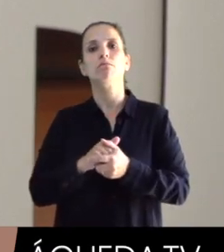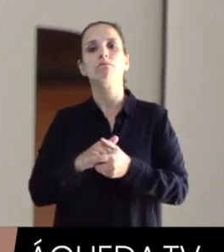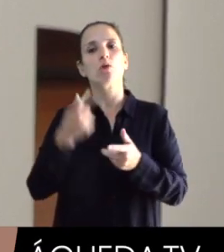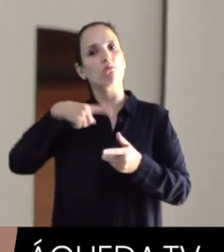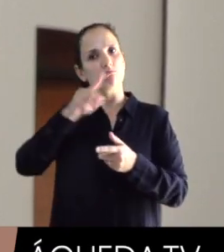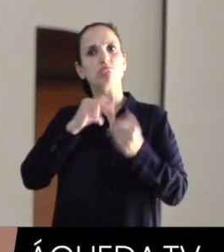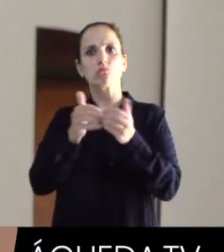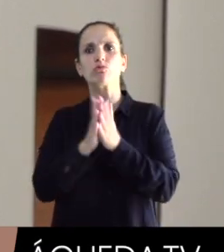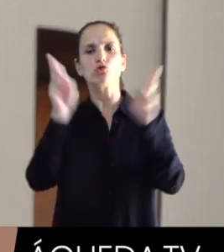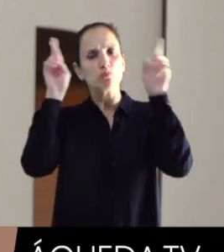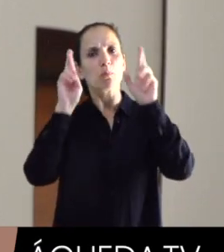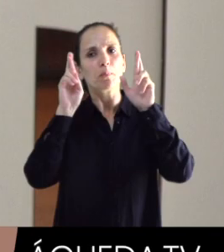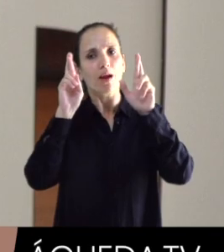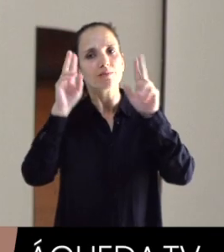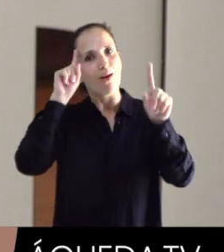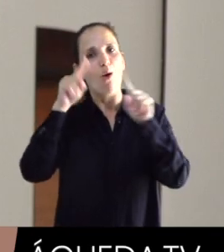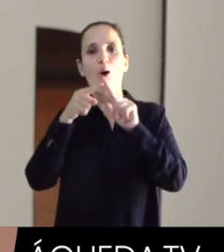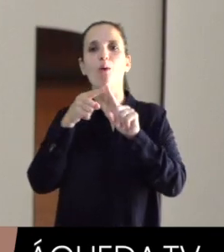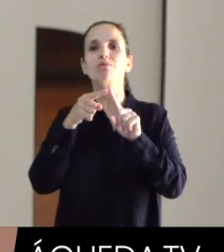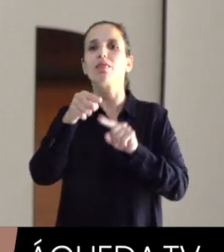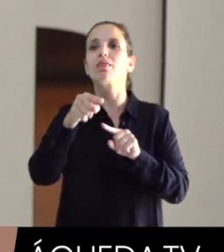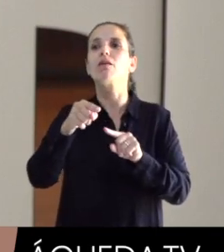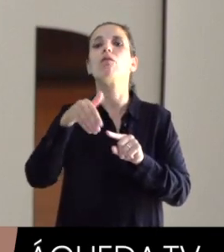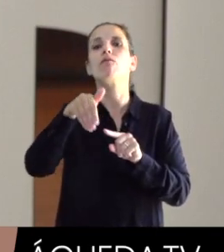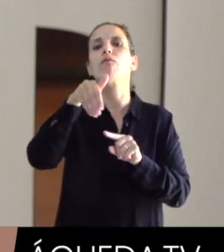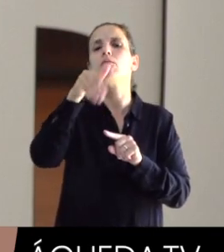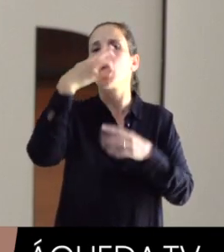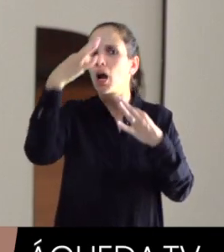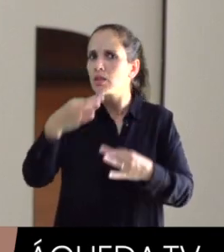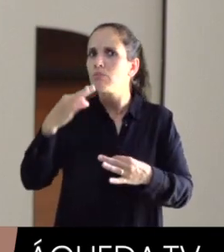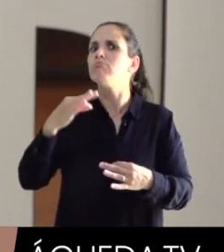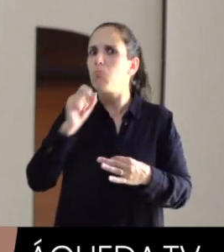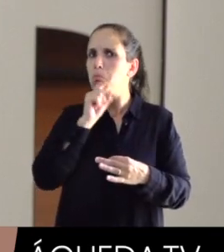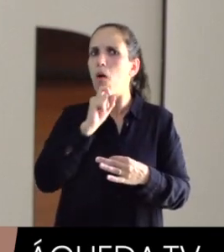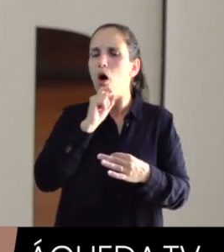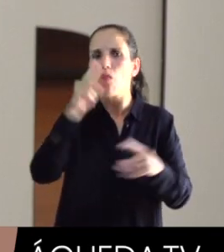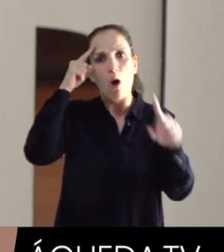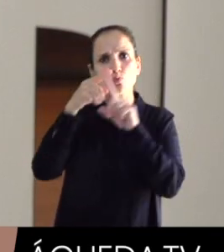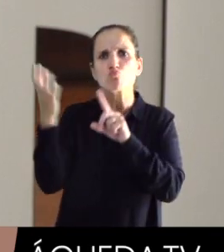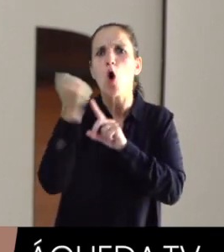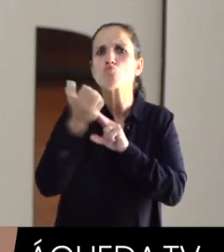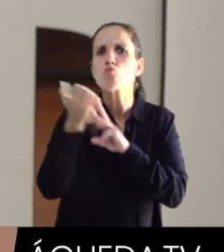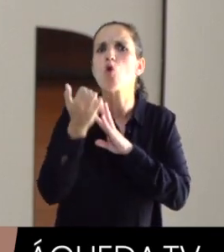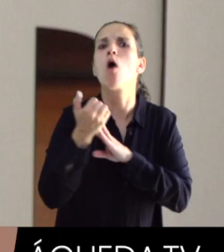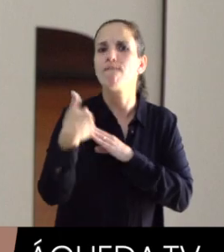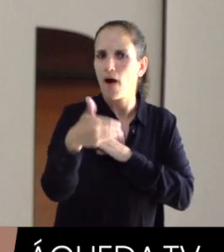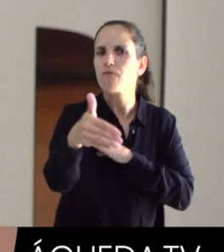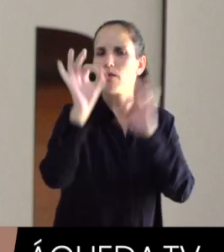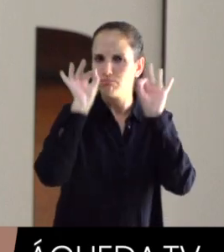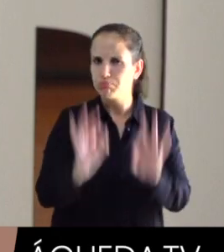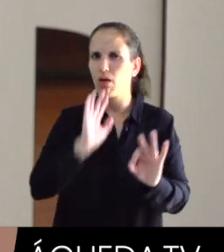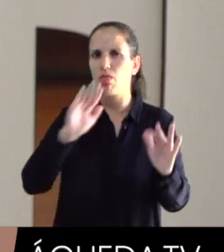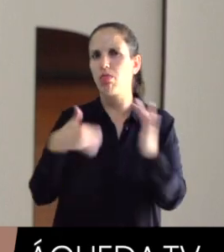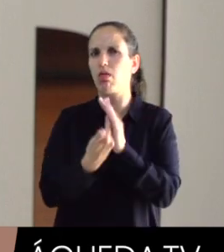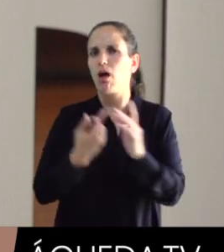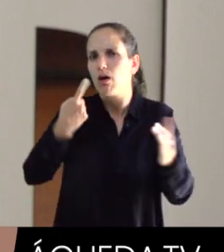ficaram esperançados que a missão se realiza, acreditando que bons frutos poderão ser colhidos no sentido de